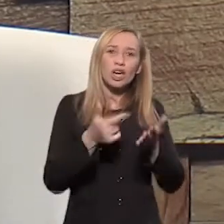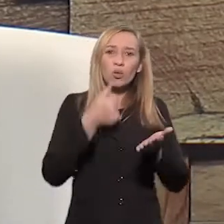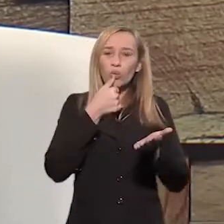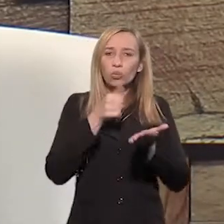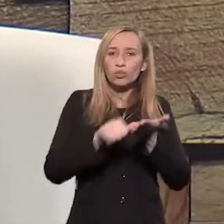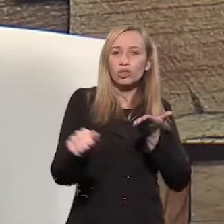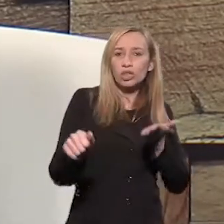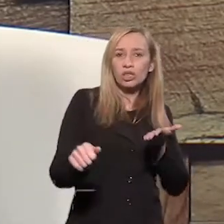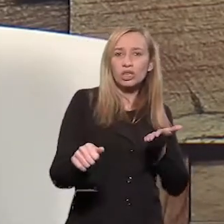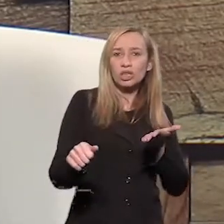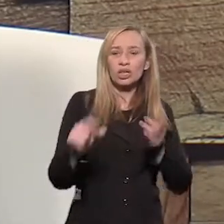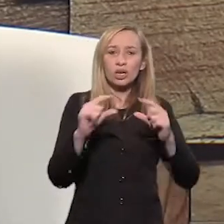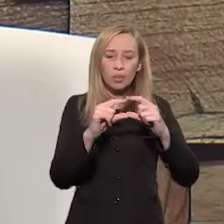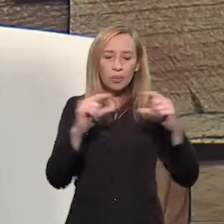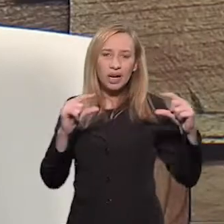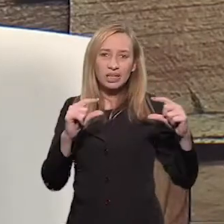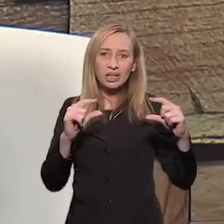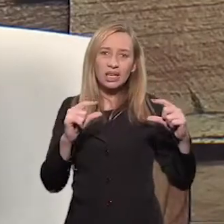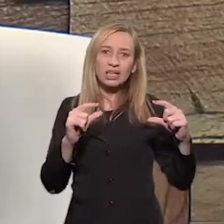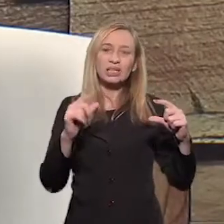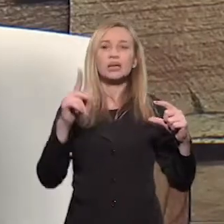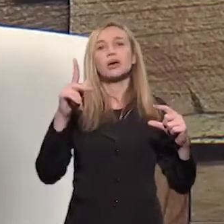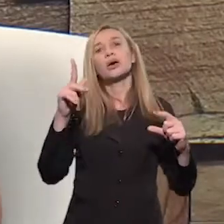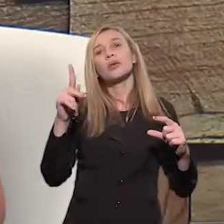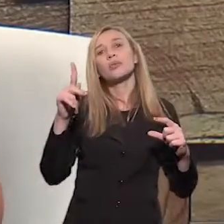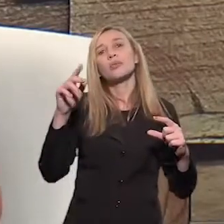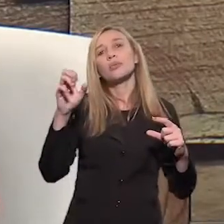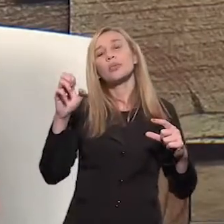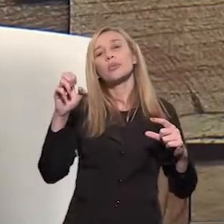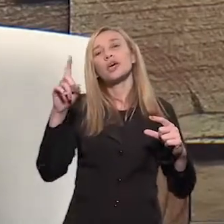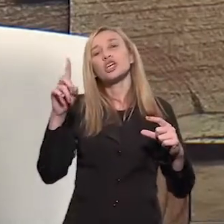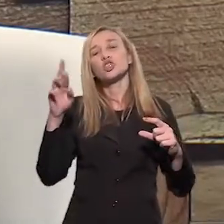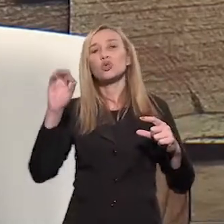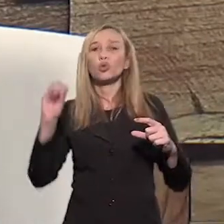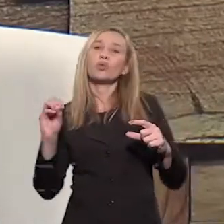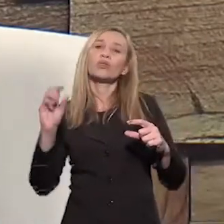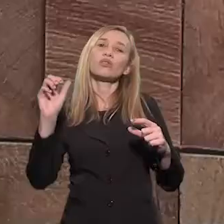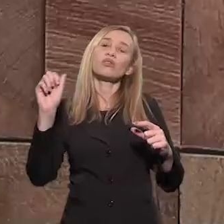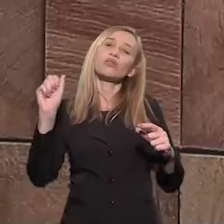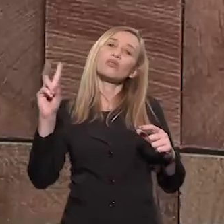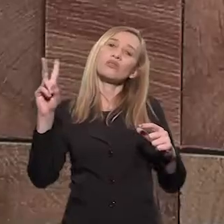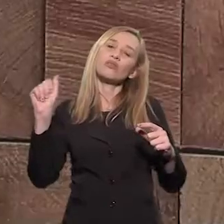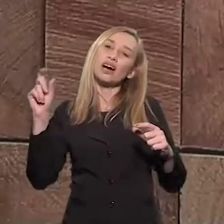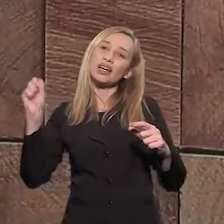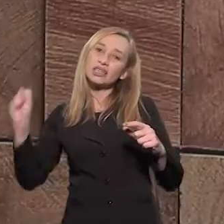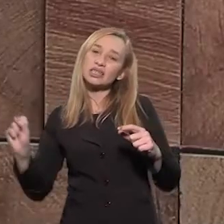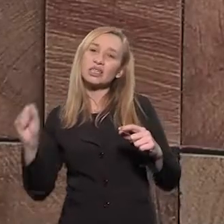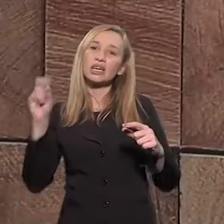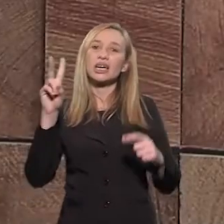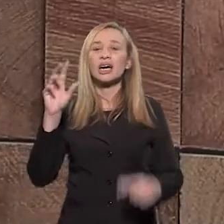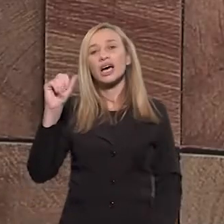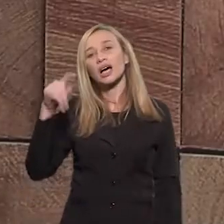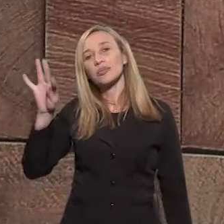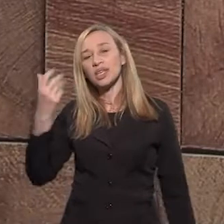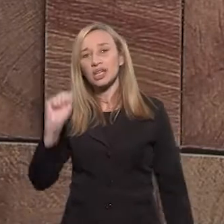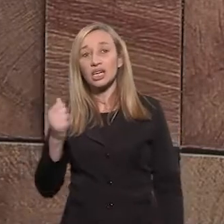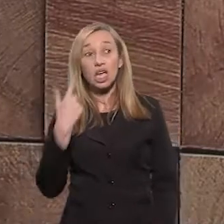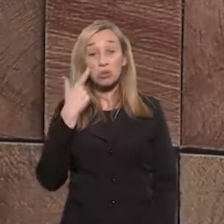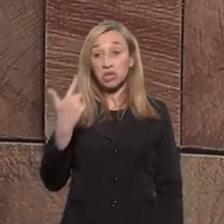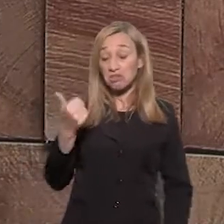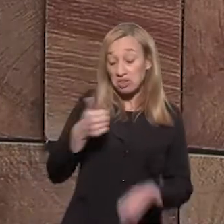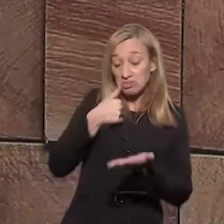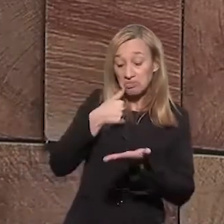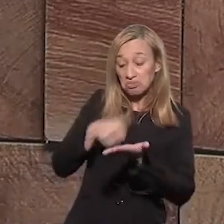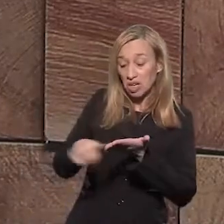da carta de Pero Vaz de Caminha. Por que a escolha desse nome? Eu estava lendo a carta e me ressaltou que